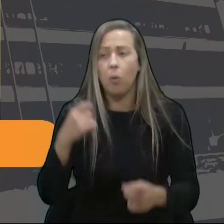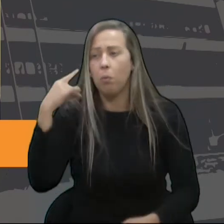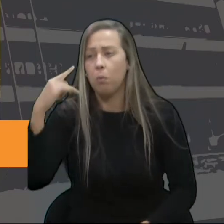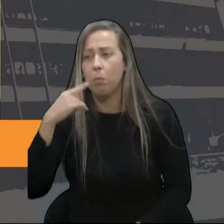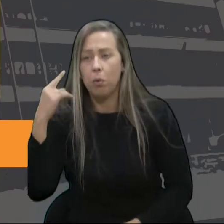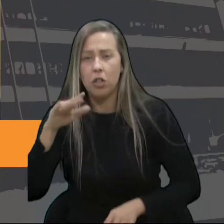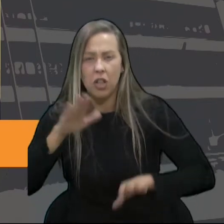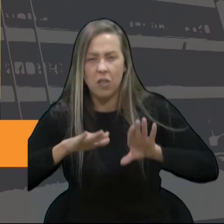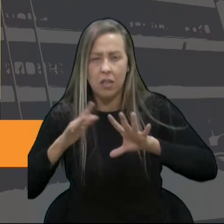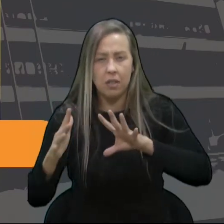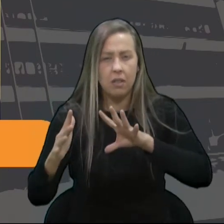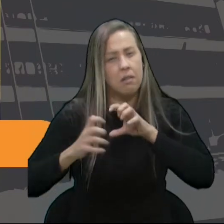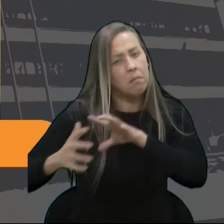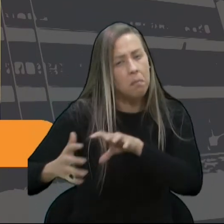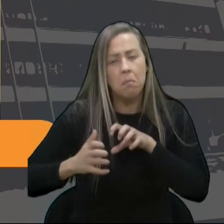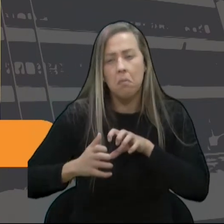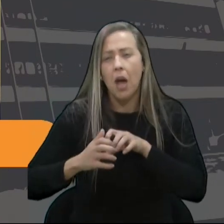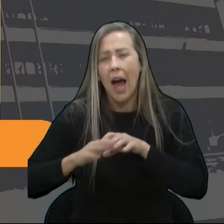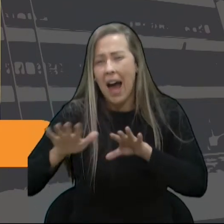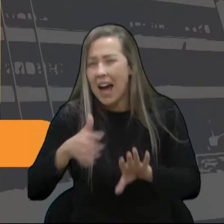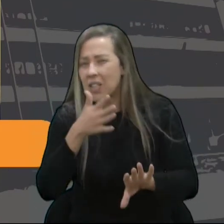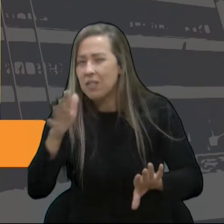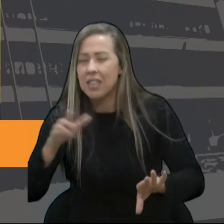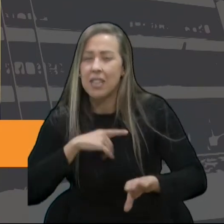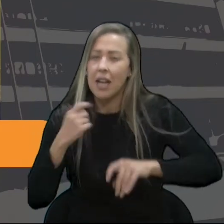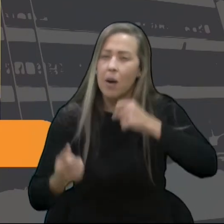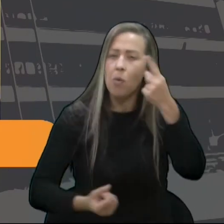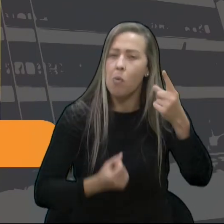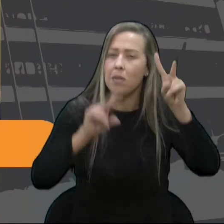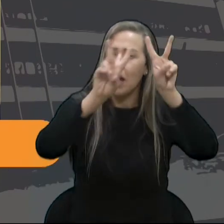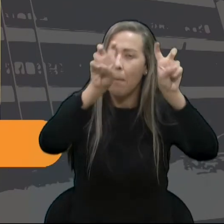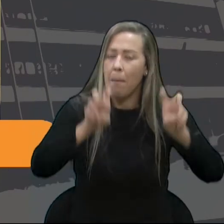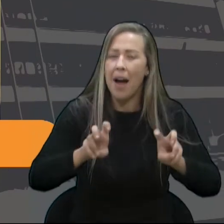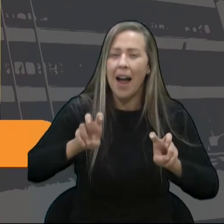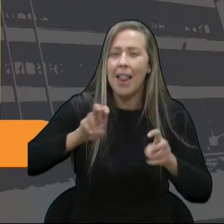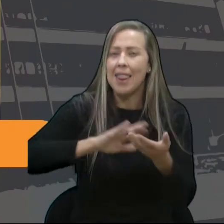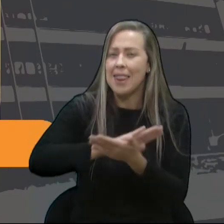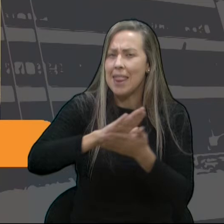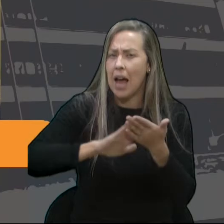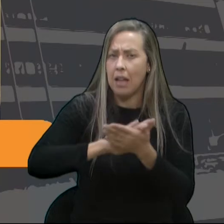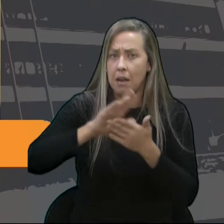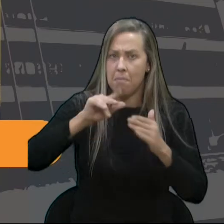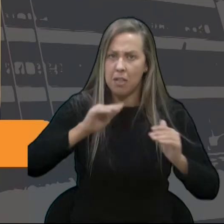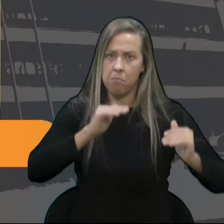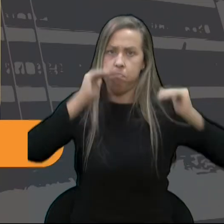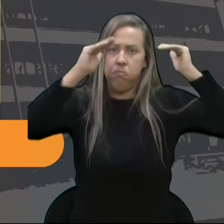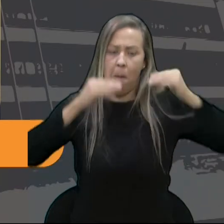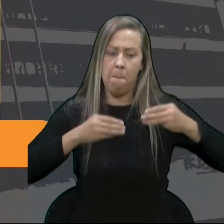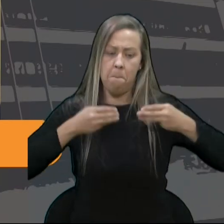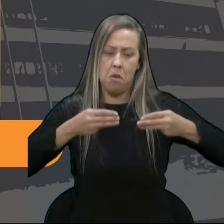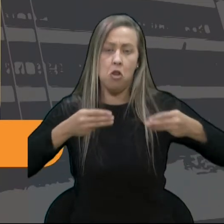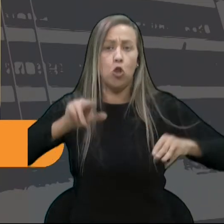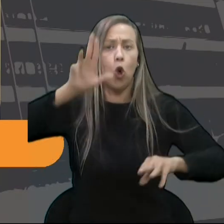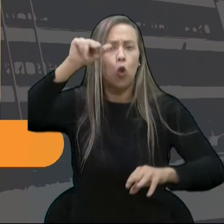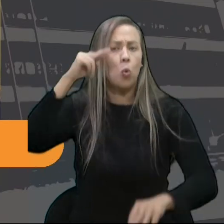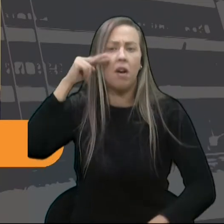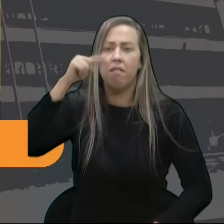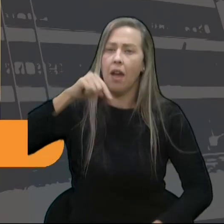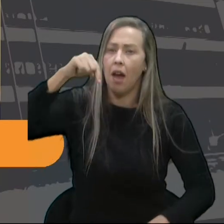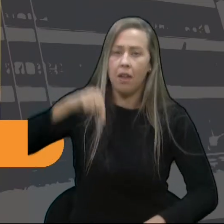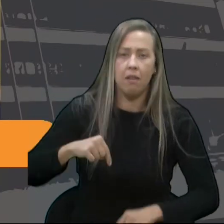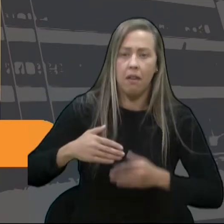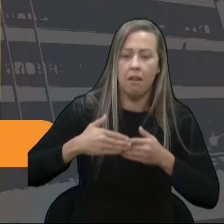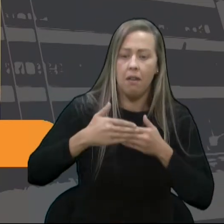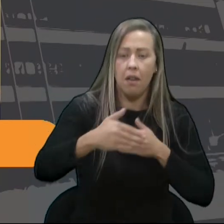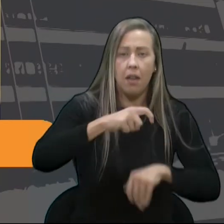se exacerbando, enfim, coloca algumas questões, mas governantes especificamente eu não vi aqui nesse período